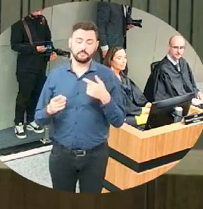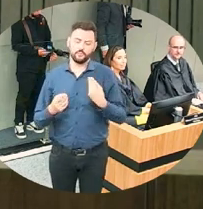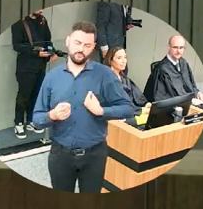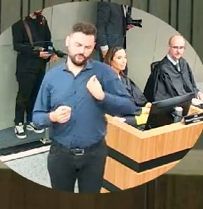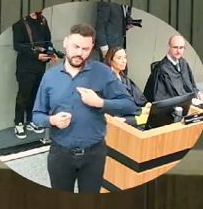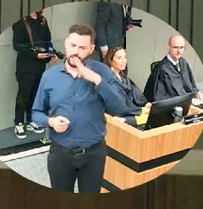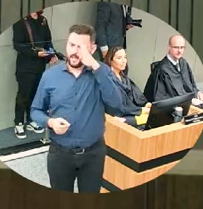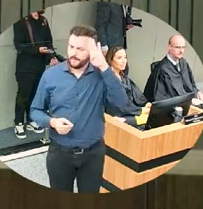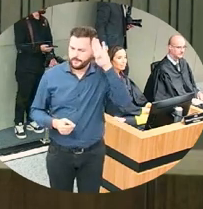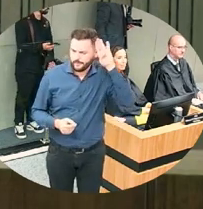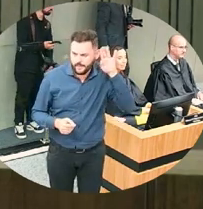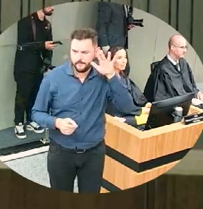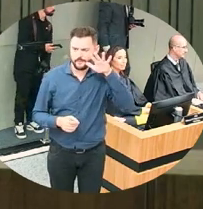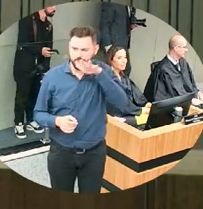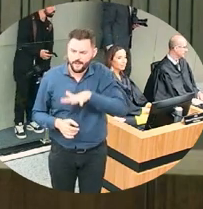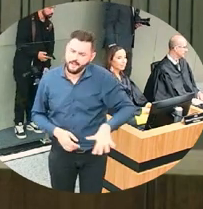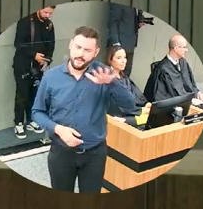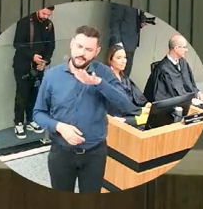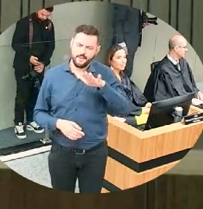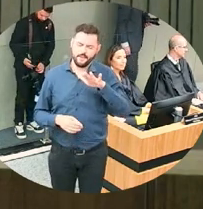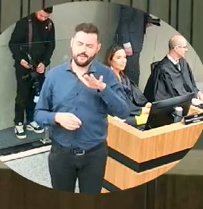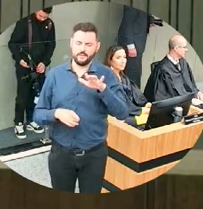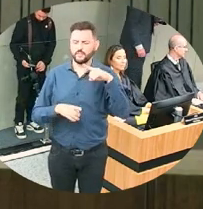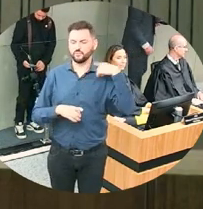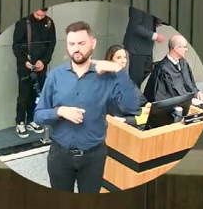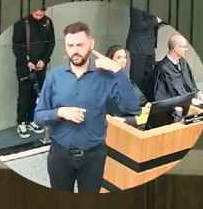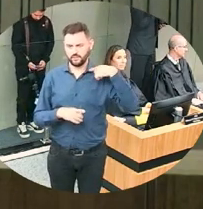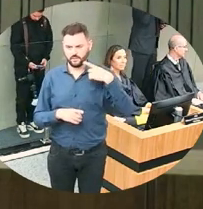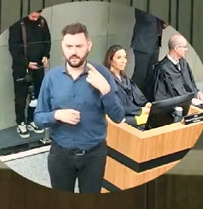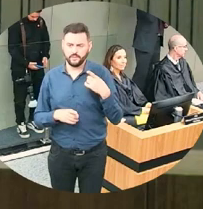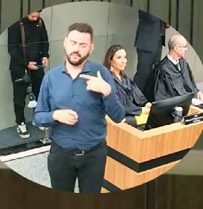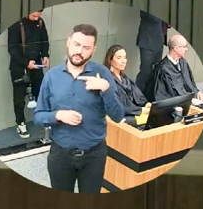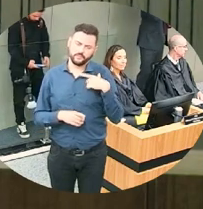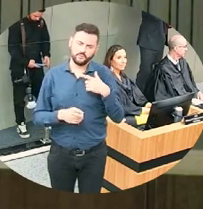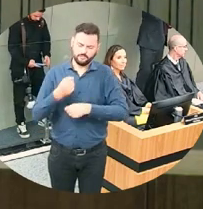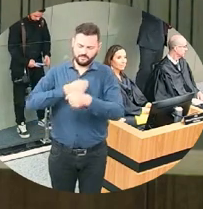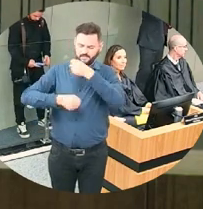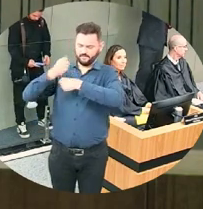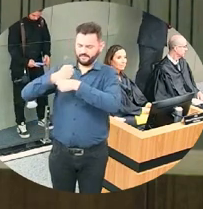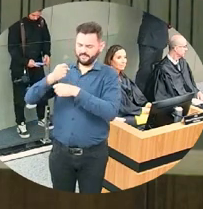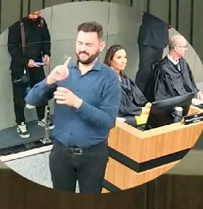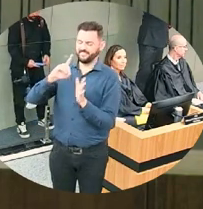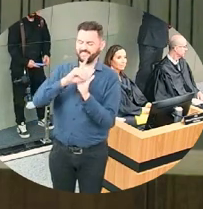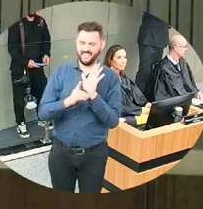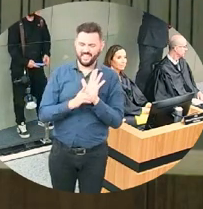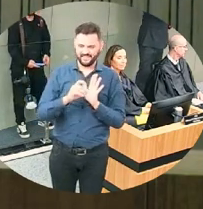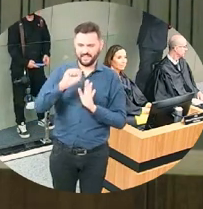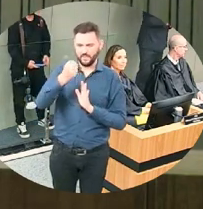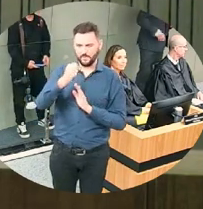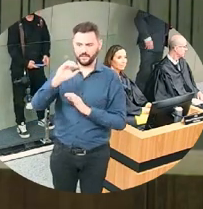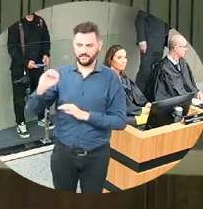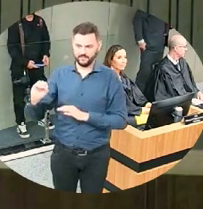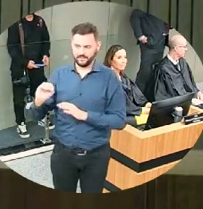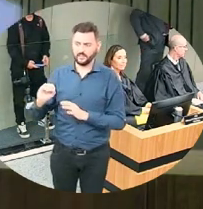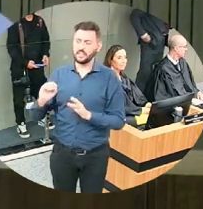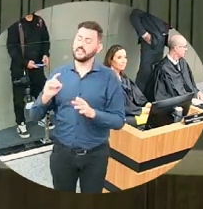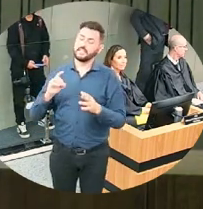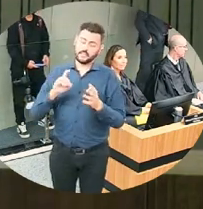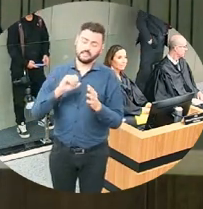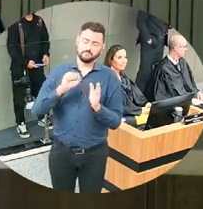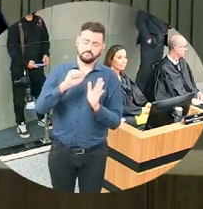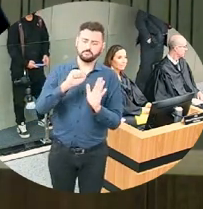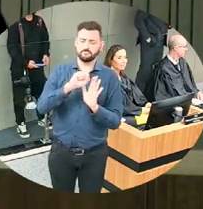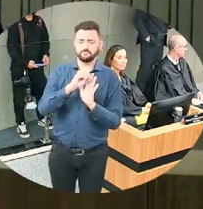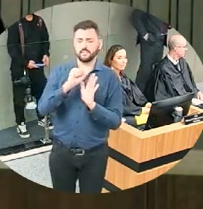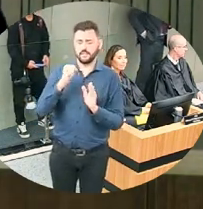pelo mundo do direito no início da década de 80 com incursões pelas ciências contábeis no ano de